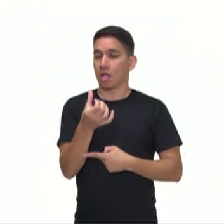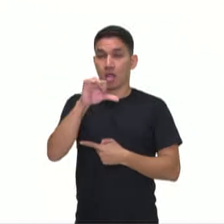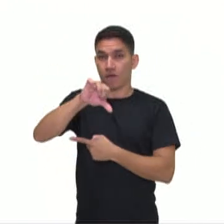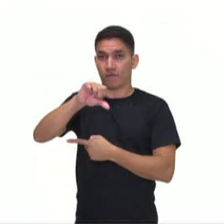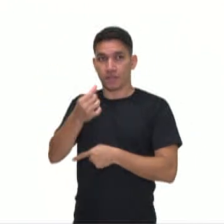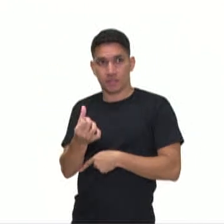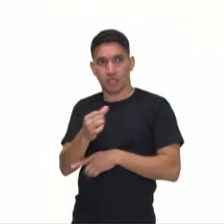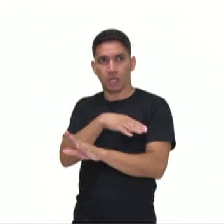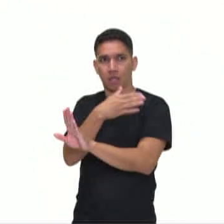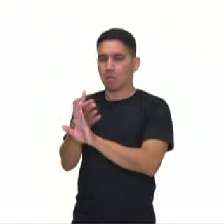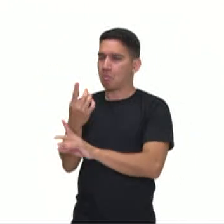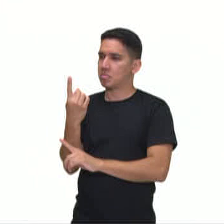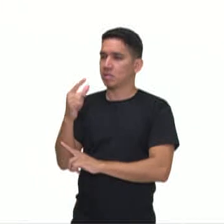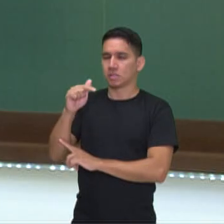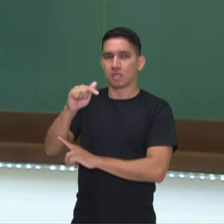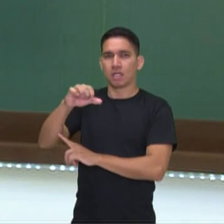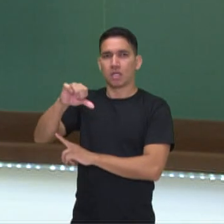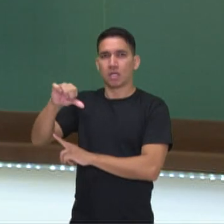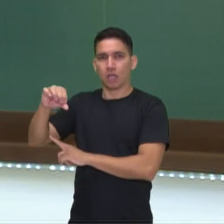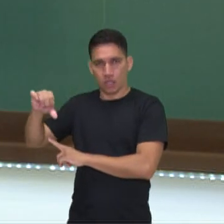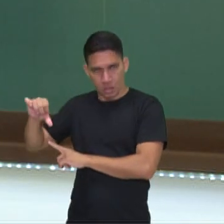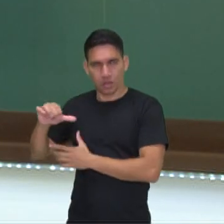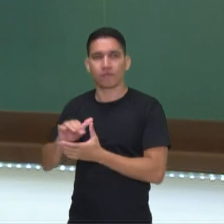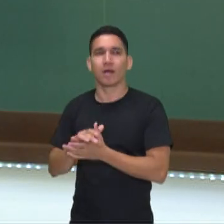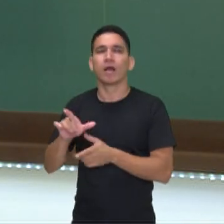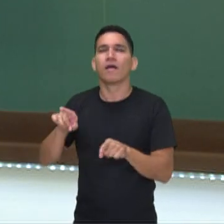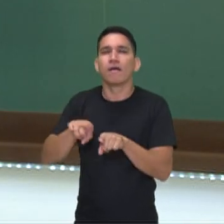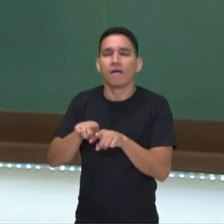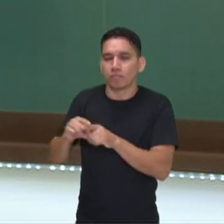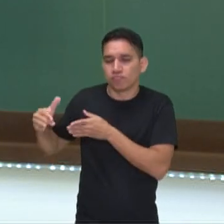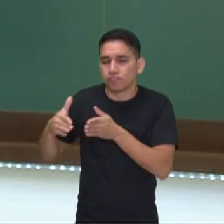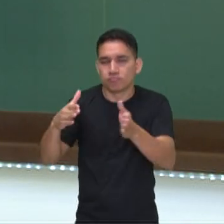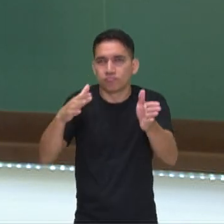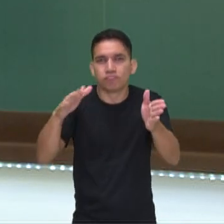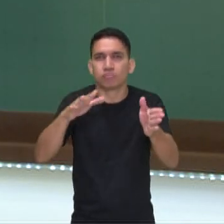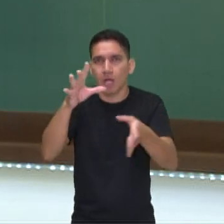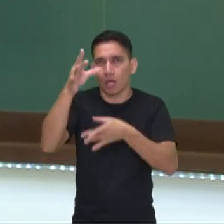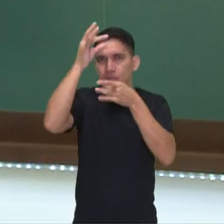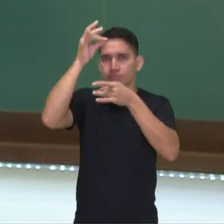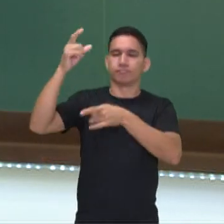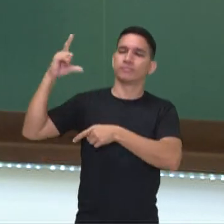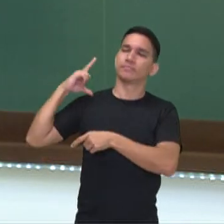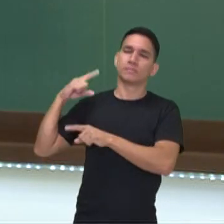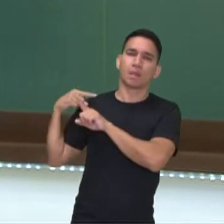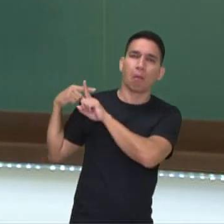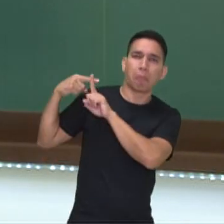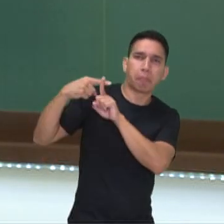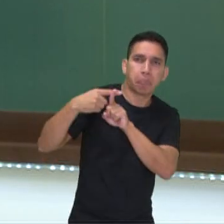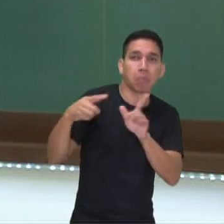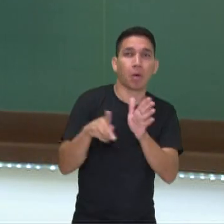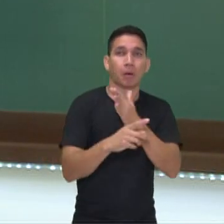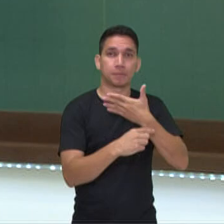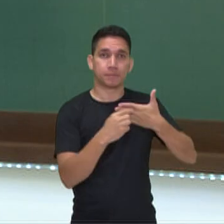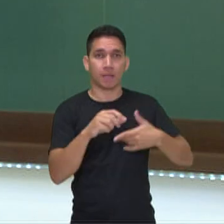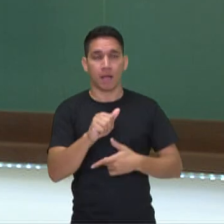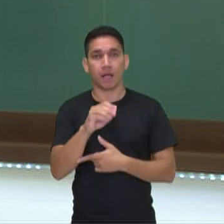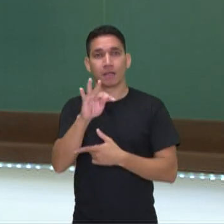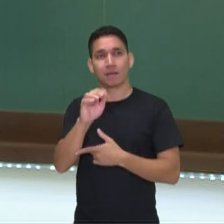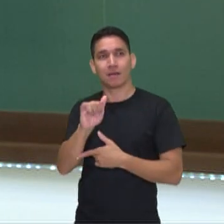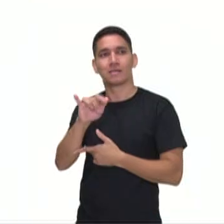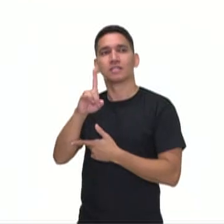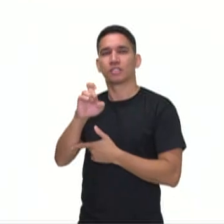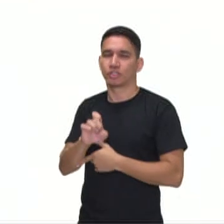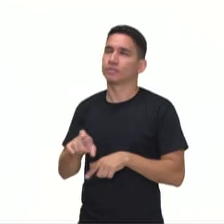Bom Jesus do Matozinho, onde ele faz a Via Crucis ali, né? E é encarnada pelo mestre Taide. Tá? Crucificação